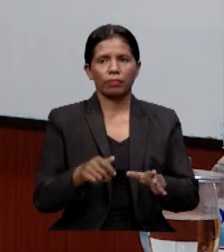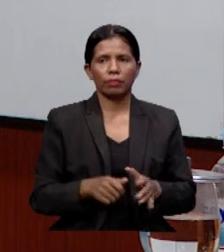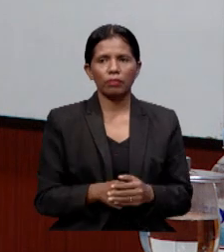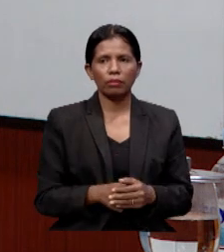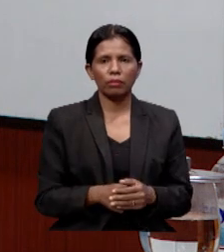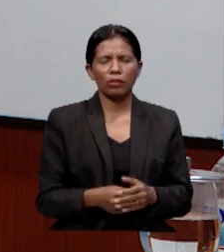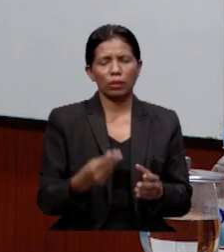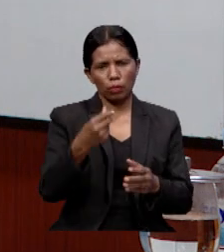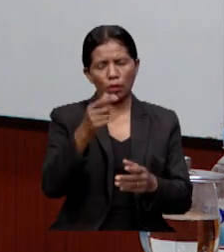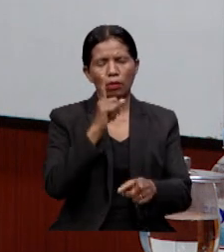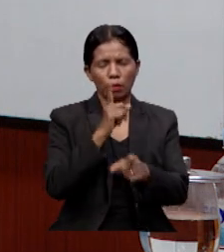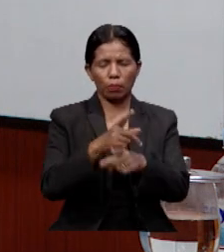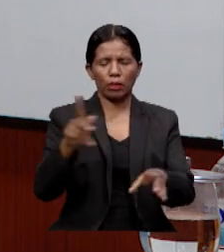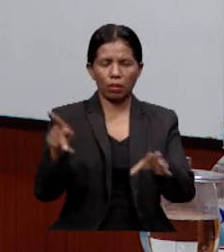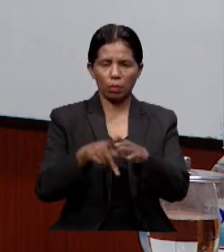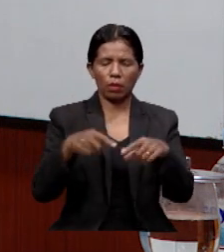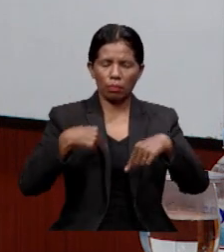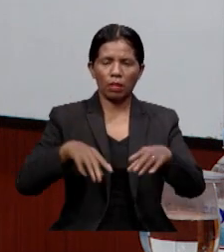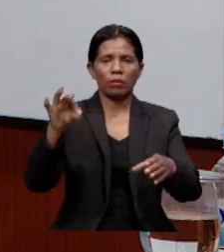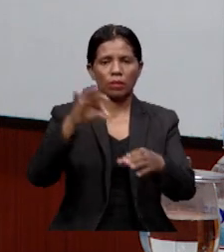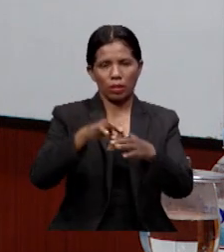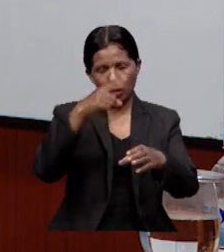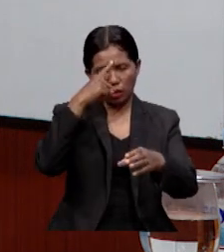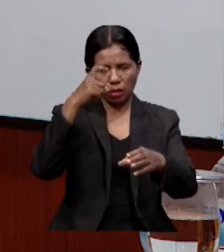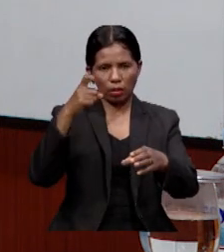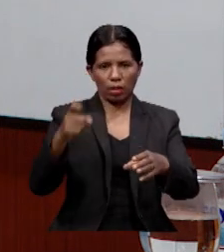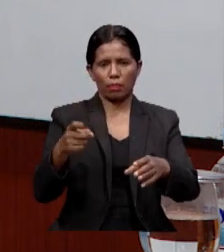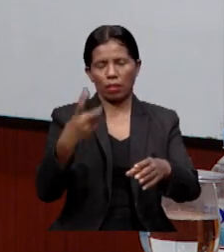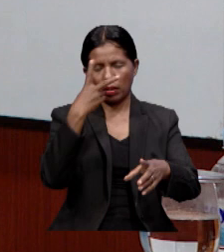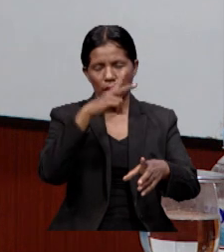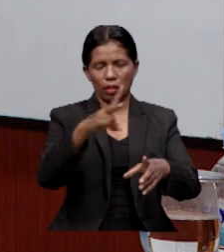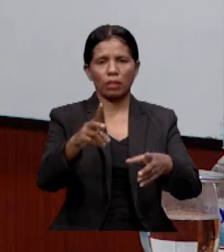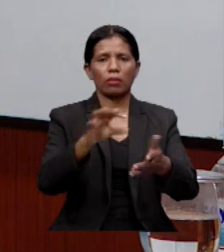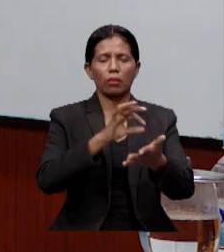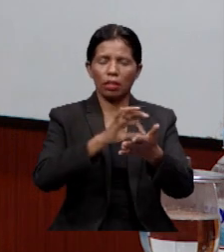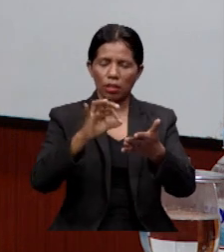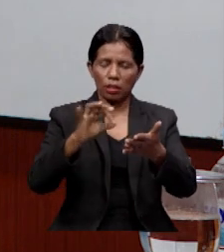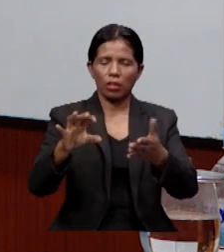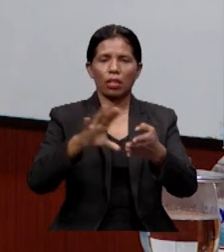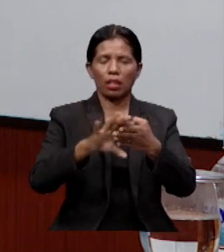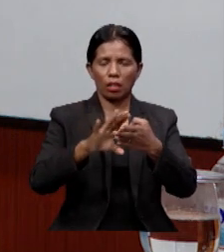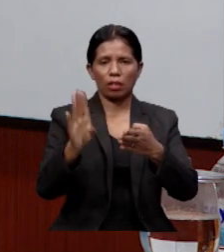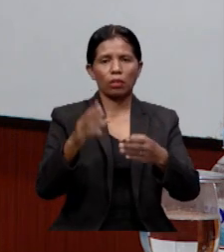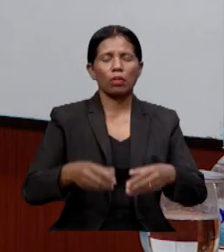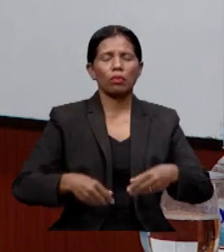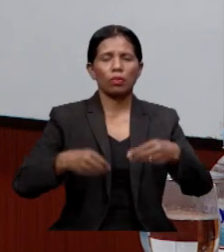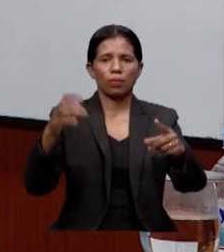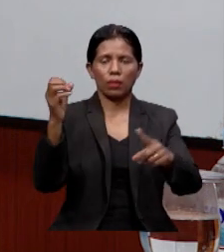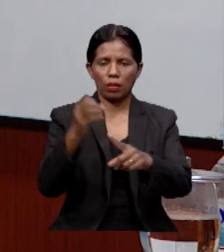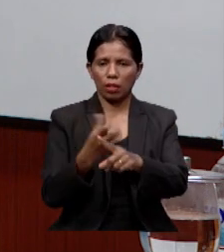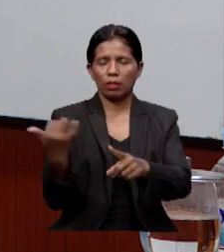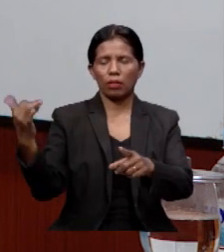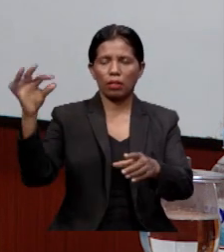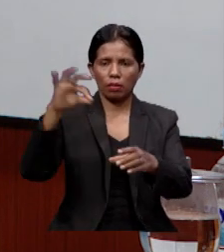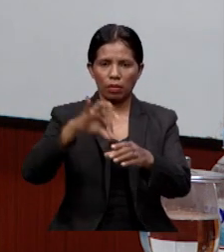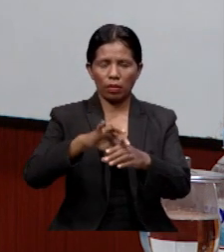é um deve-deves. Né? Também falhando o recenseamento, falhando a oportunidade de ir a tu vota, o sistema